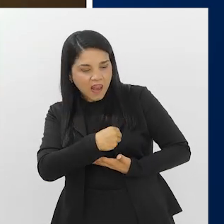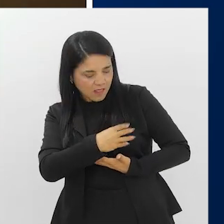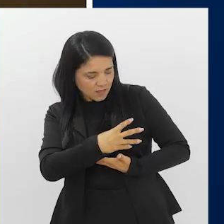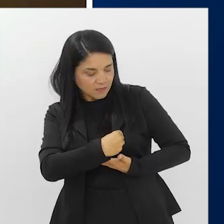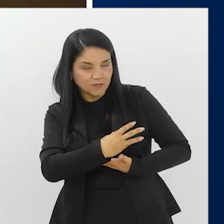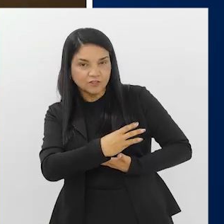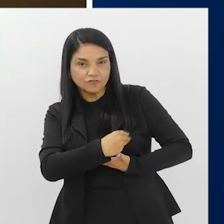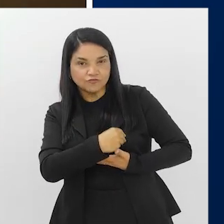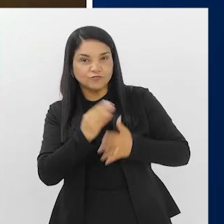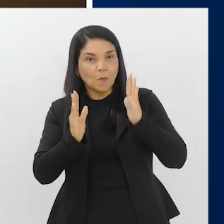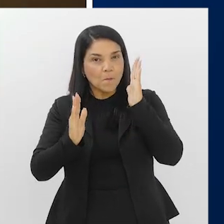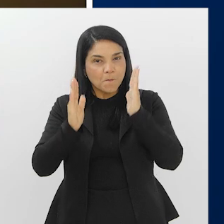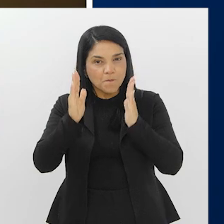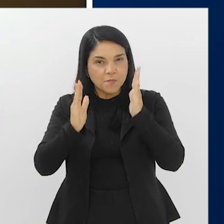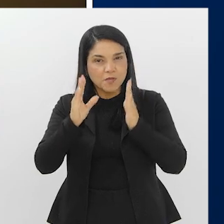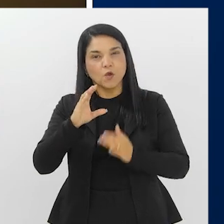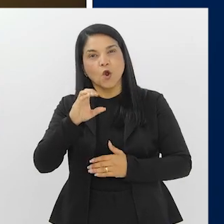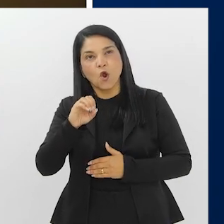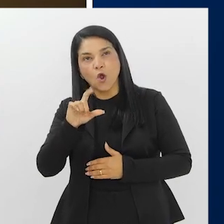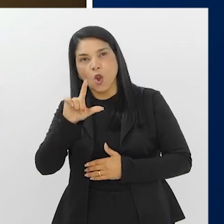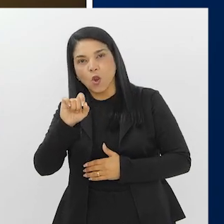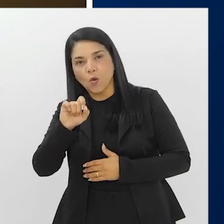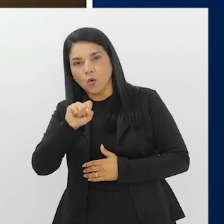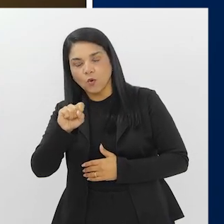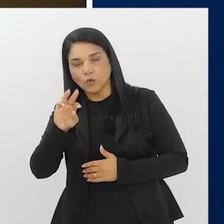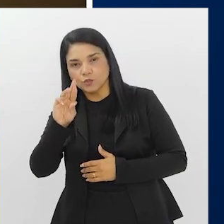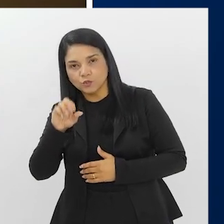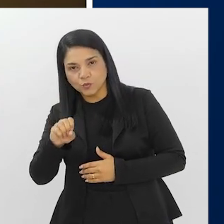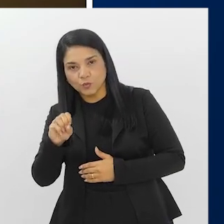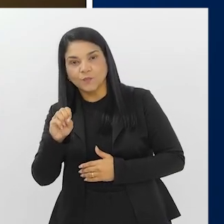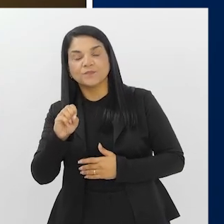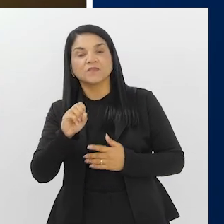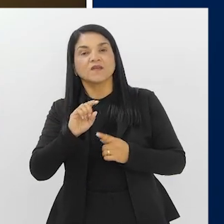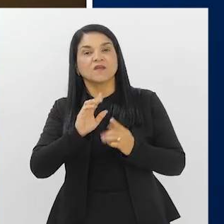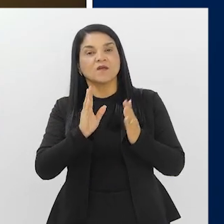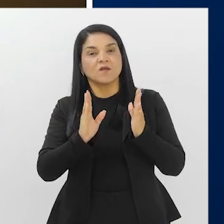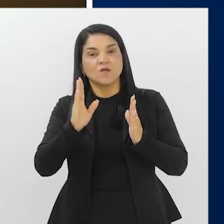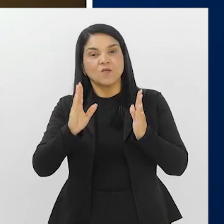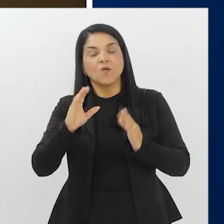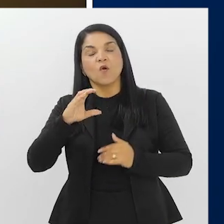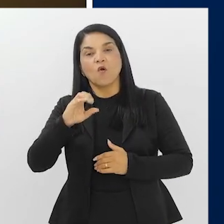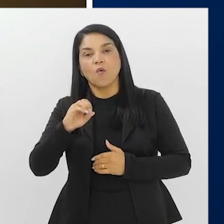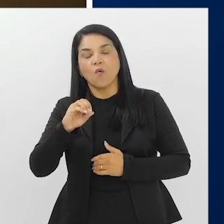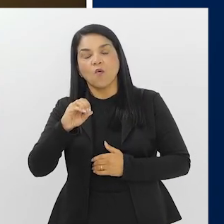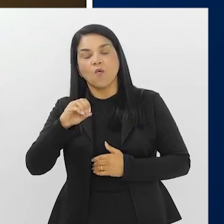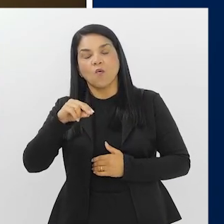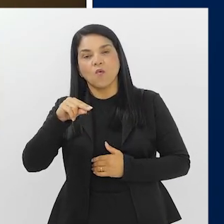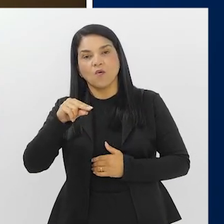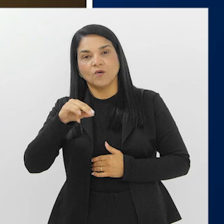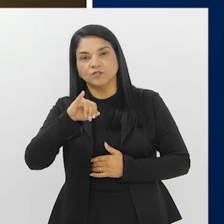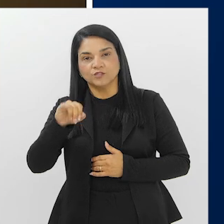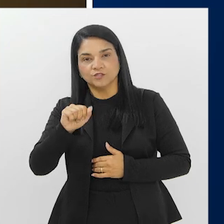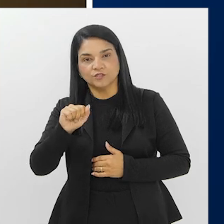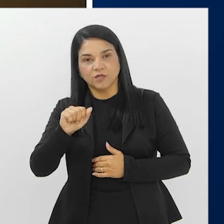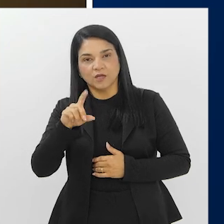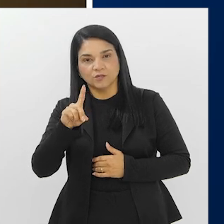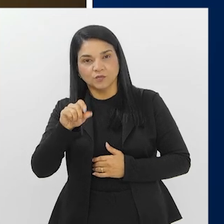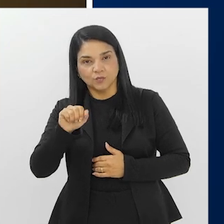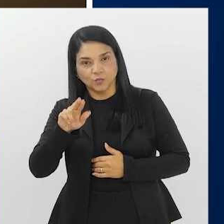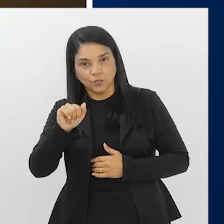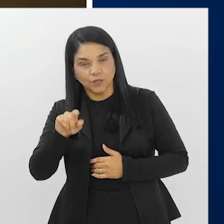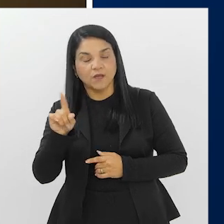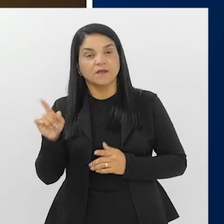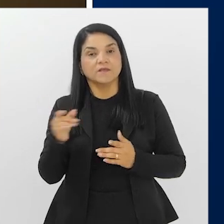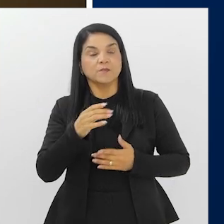toma, né, nesses períodos do colostro, da apojadura, depois do leite maduro, é o que ele precisa